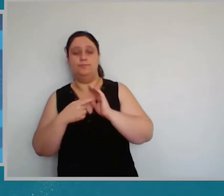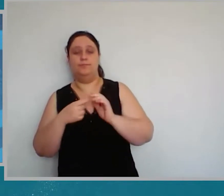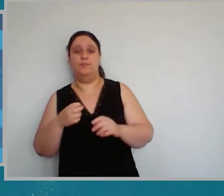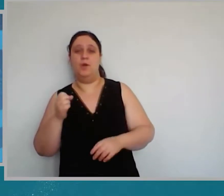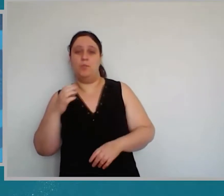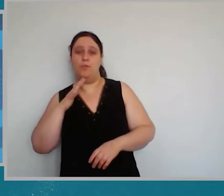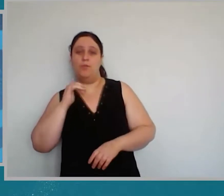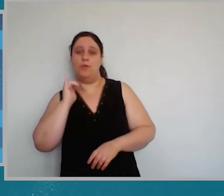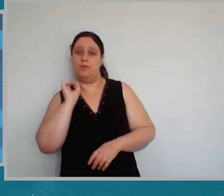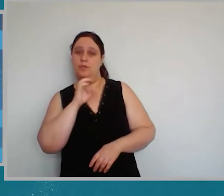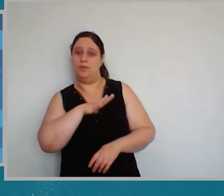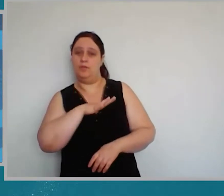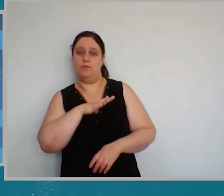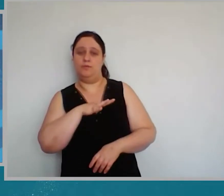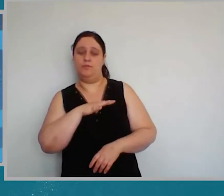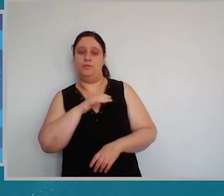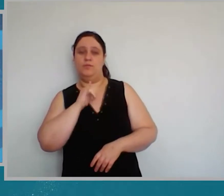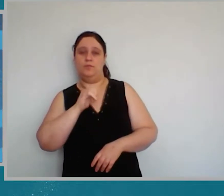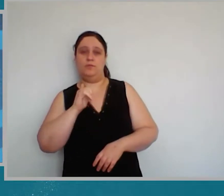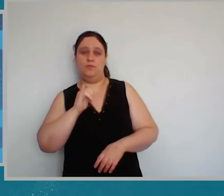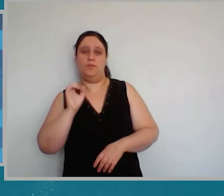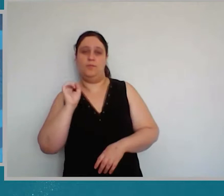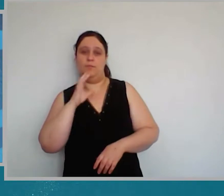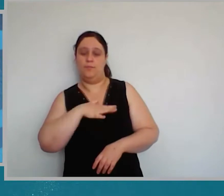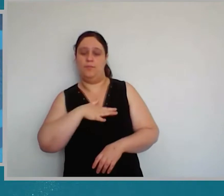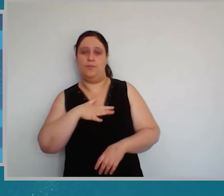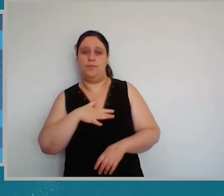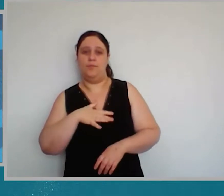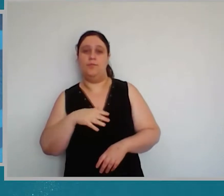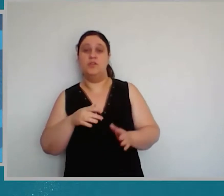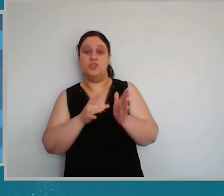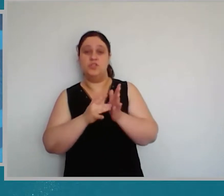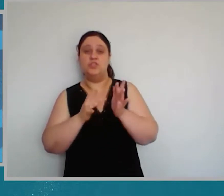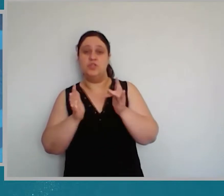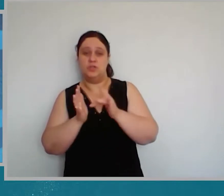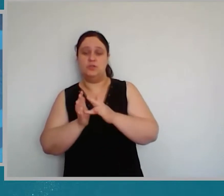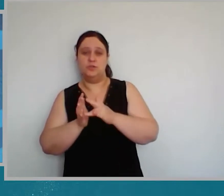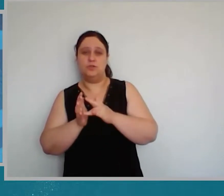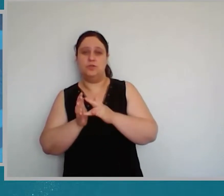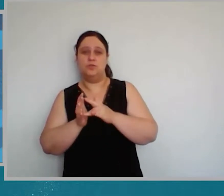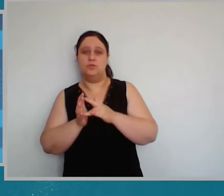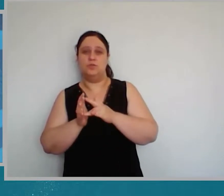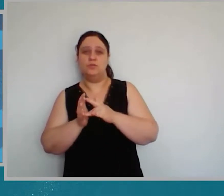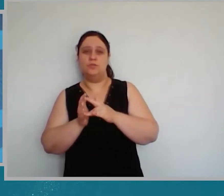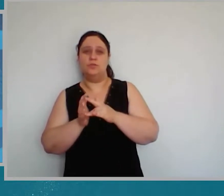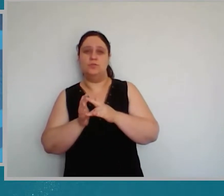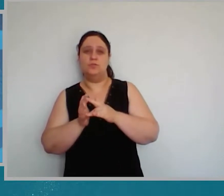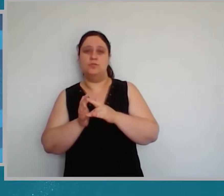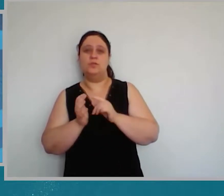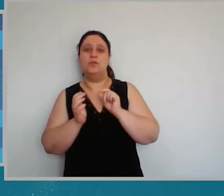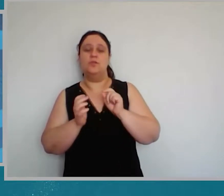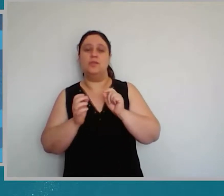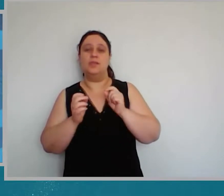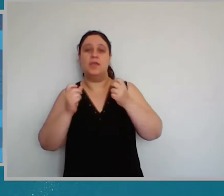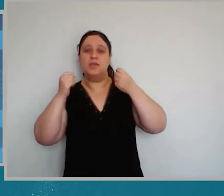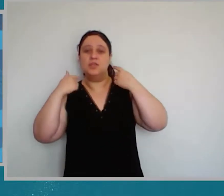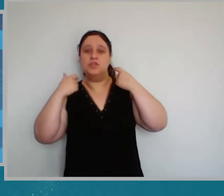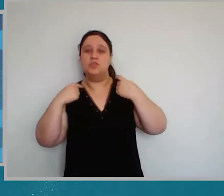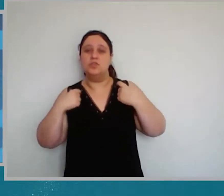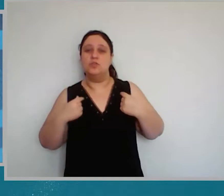que Jesus era o Messias, que os judeus tanto esperavam, e esperam até